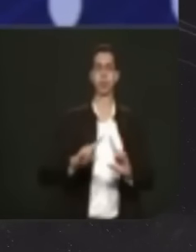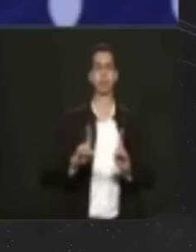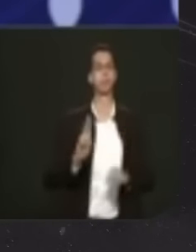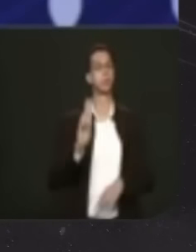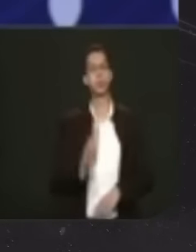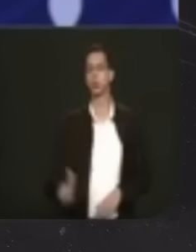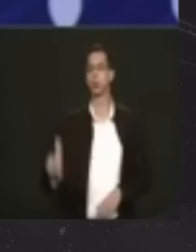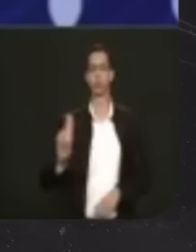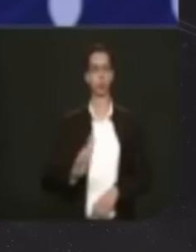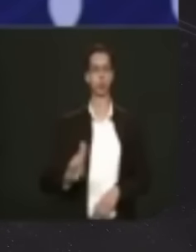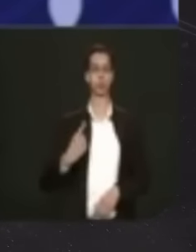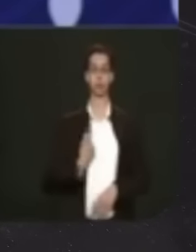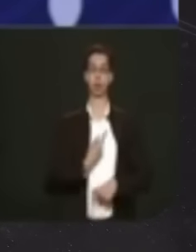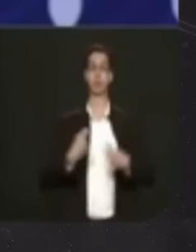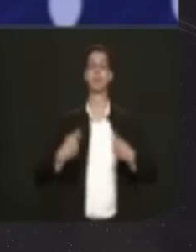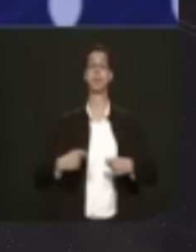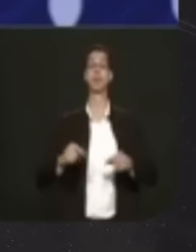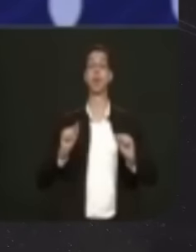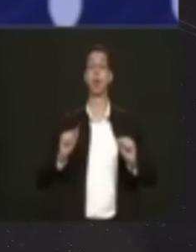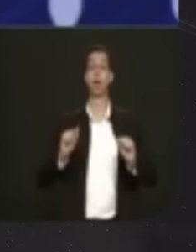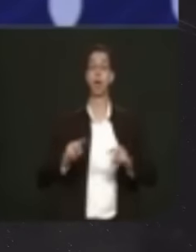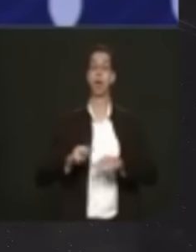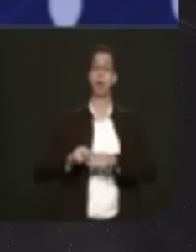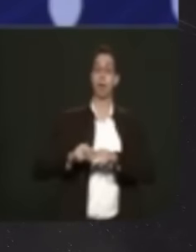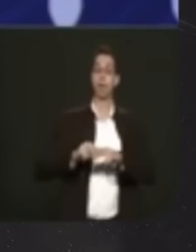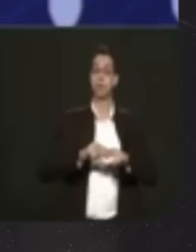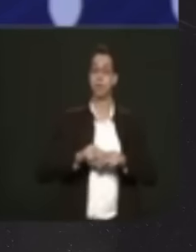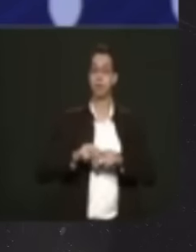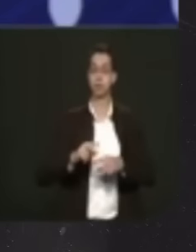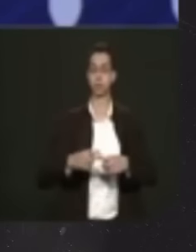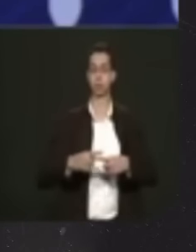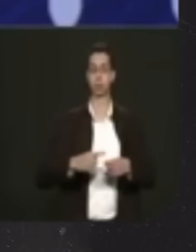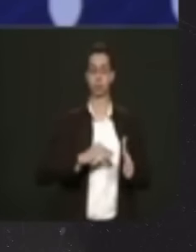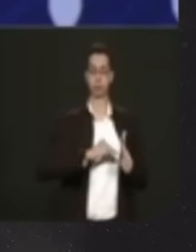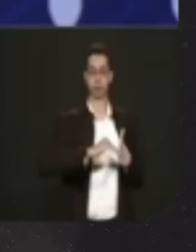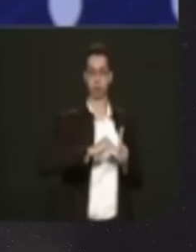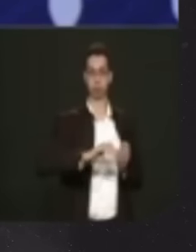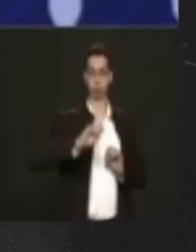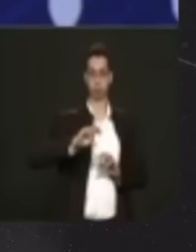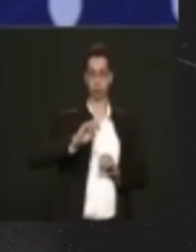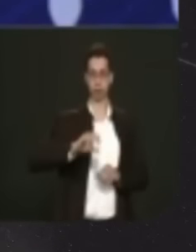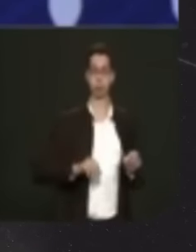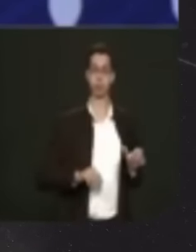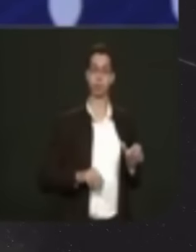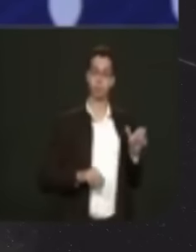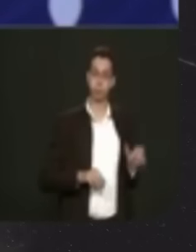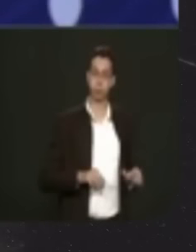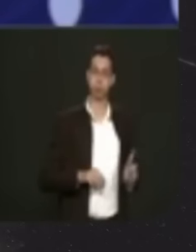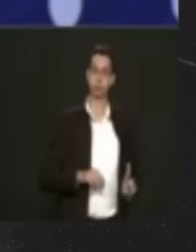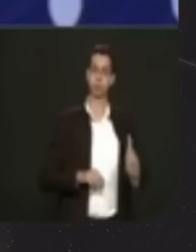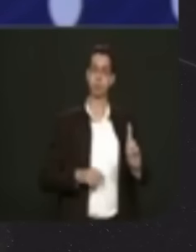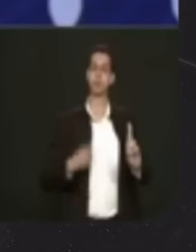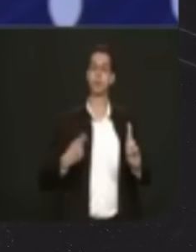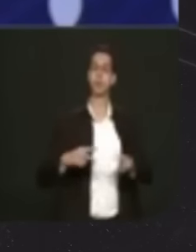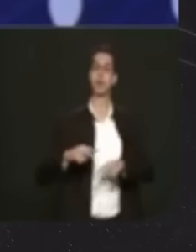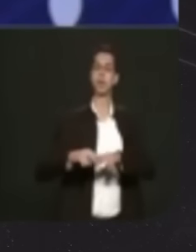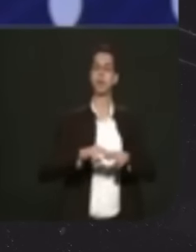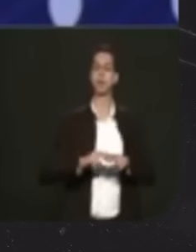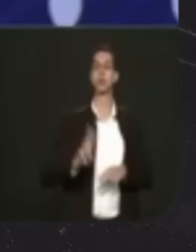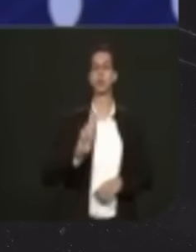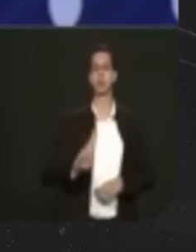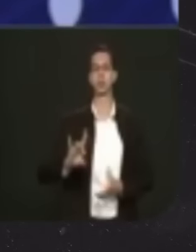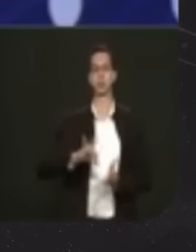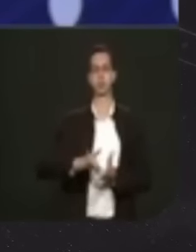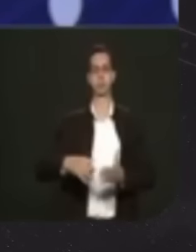é revisar essas questões né o secretário de educação ele tem que revisar essas questões para aplicar elas na cidade de São